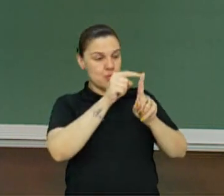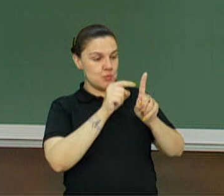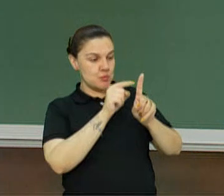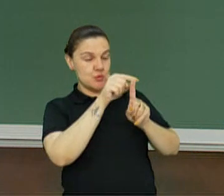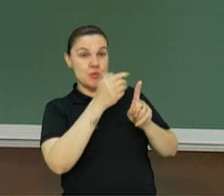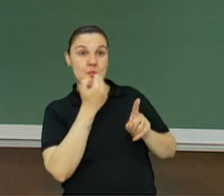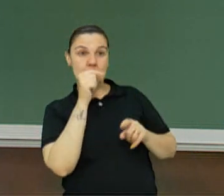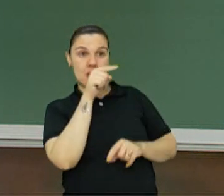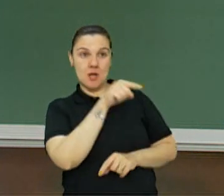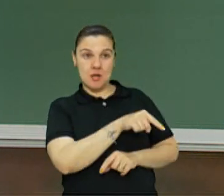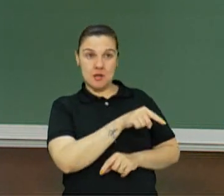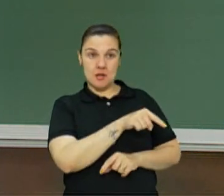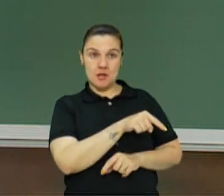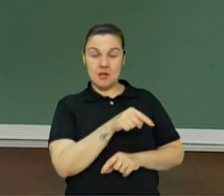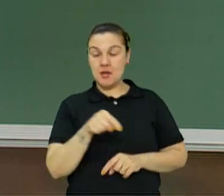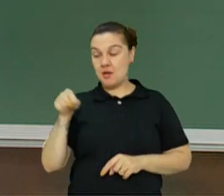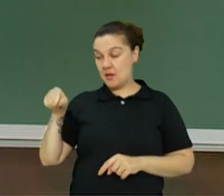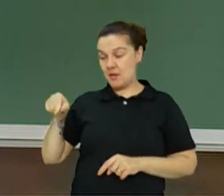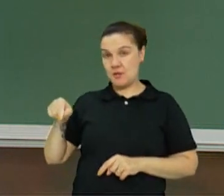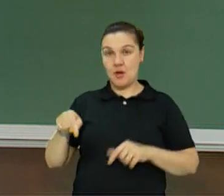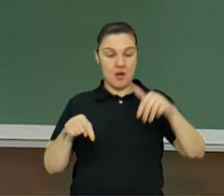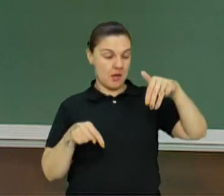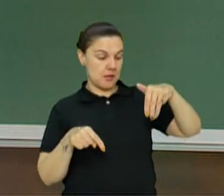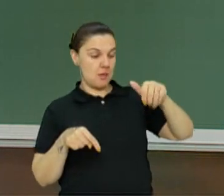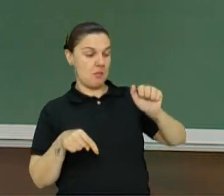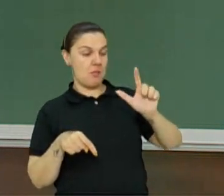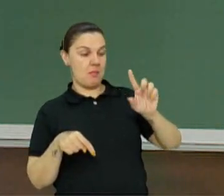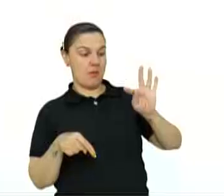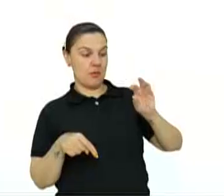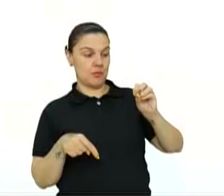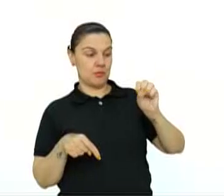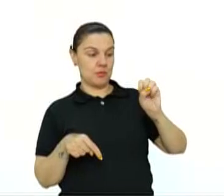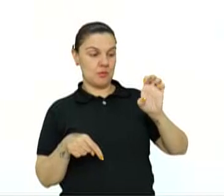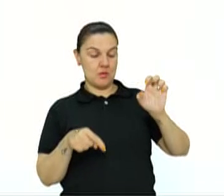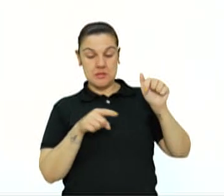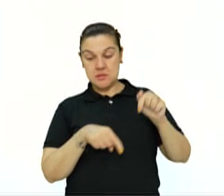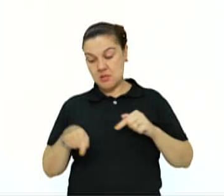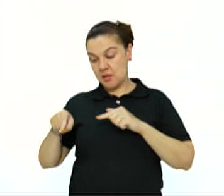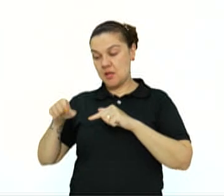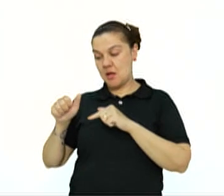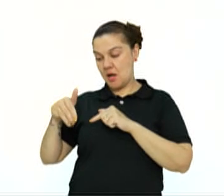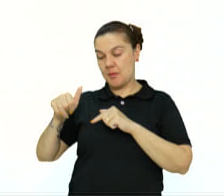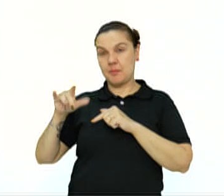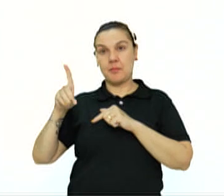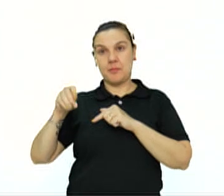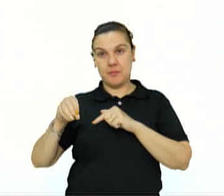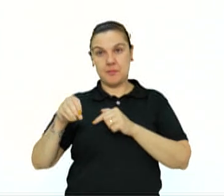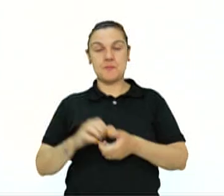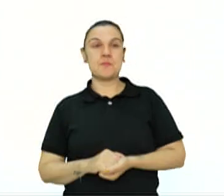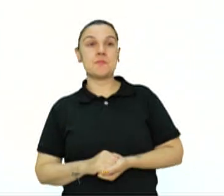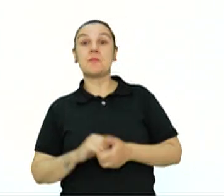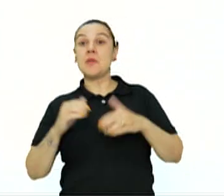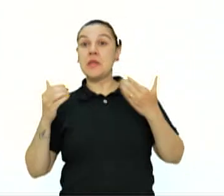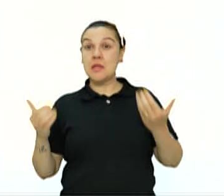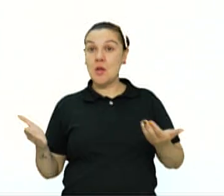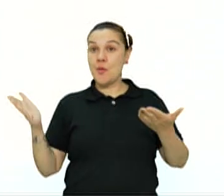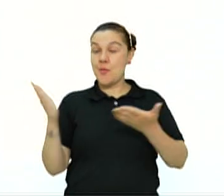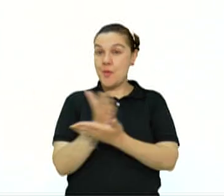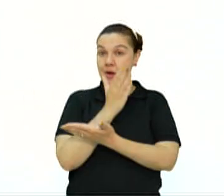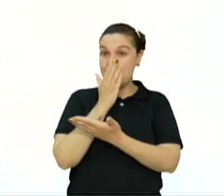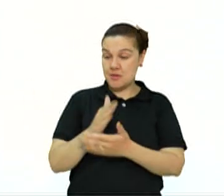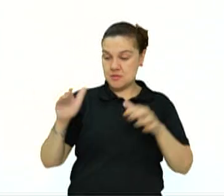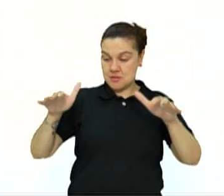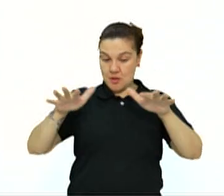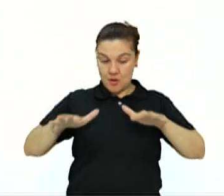alimento, maltose, amido. Isso quer dizer, pessoal, que a seleção que o